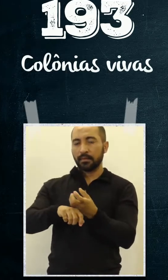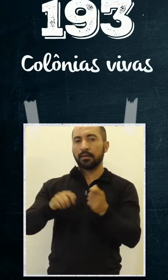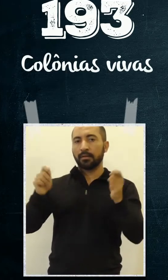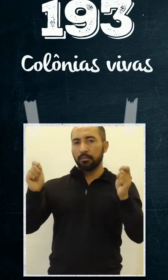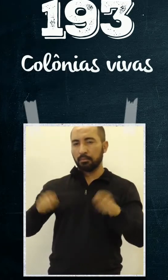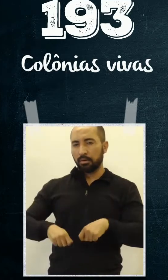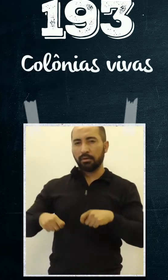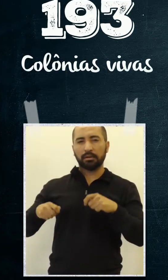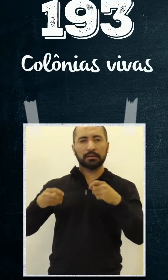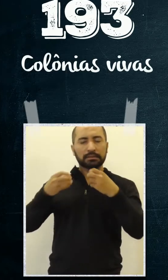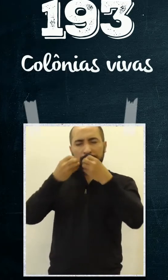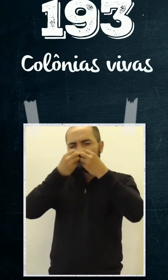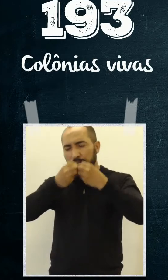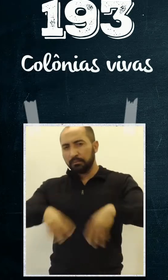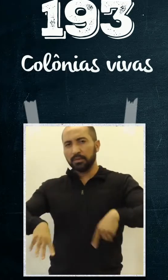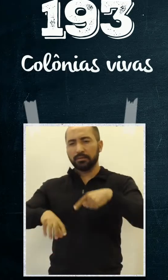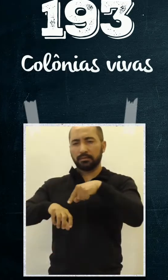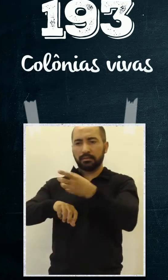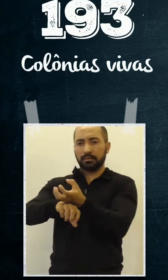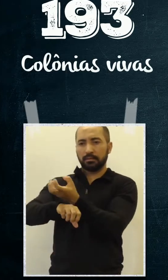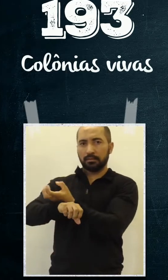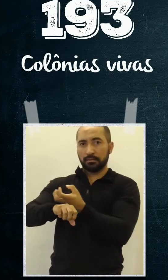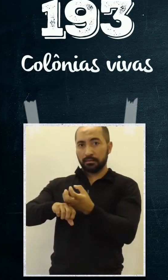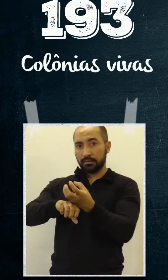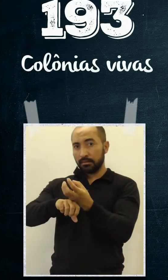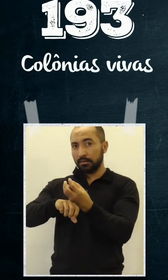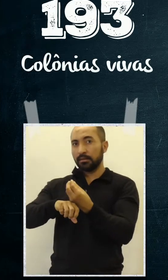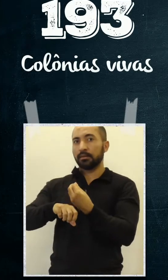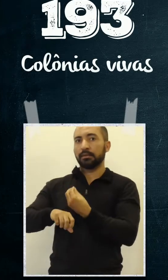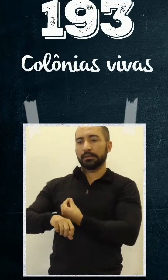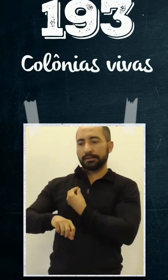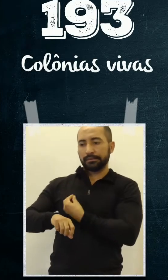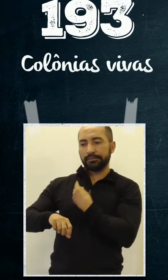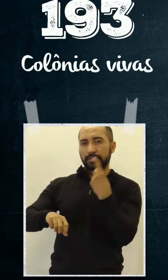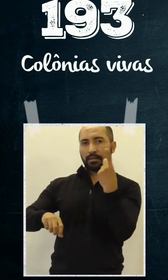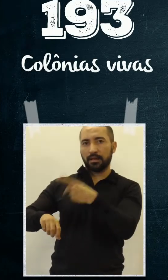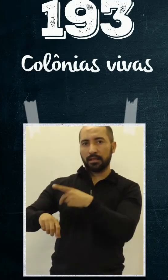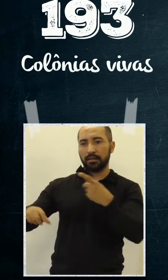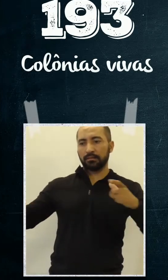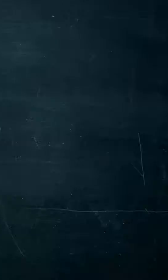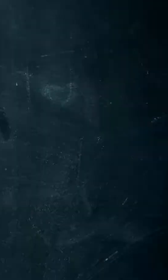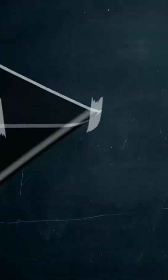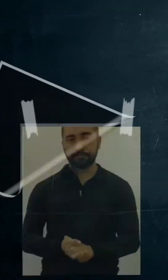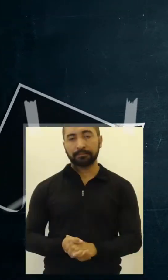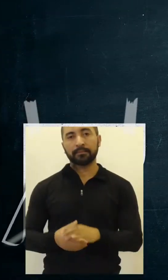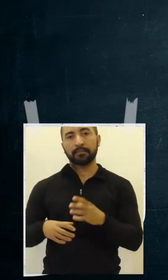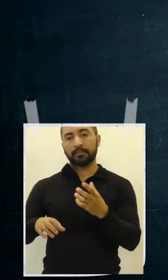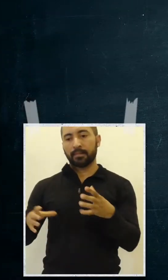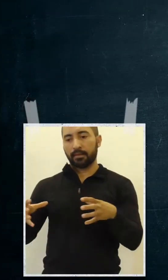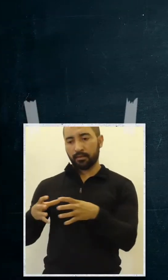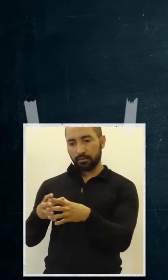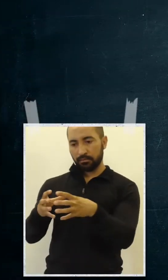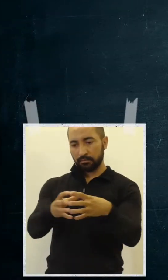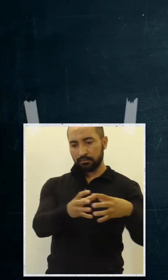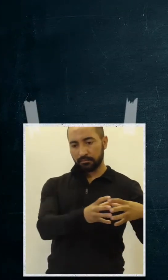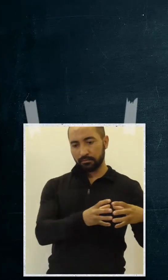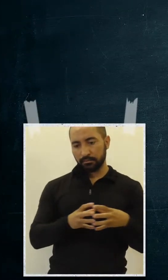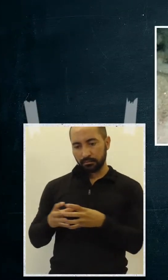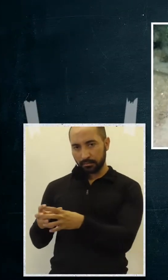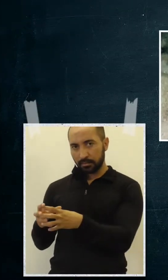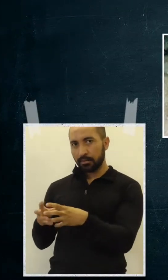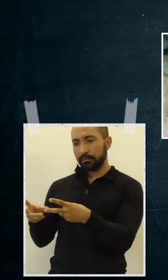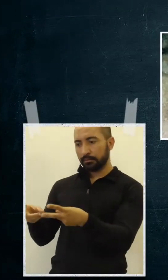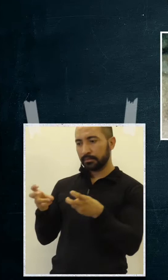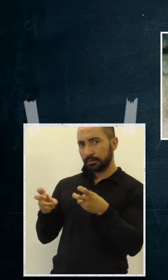coloca este parâmetro como um dos fatores mais influentes no declínio das populações de corais da praia estudada. No que diz respeito às colônias, foram observadas